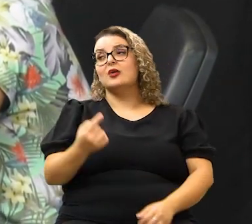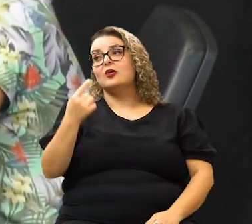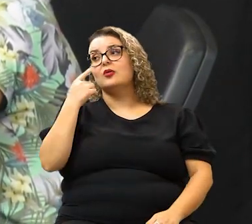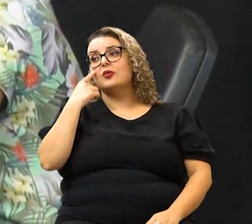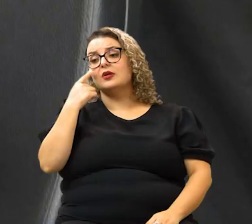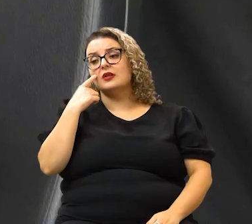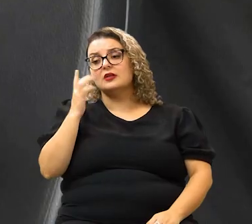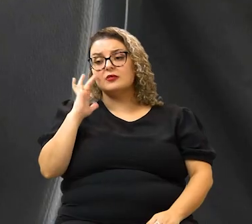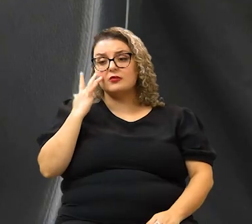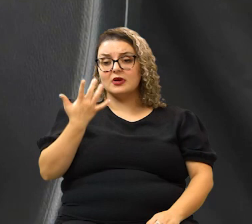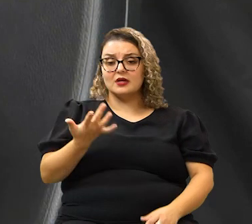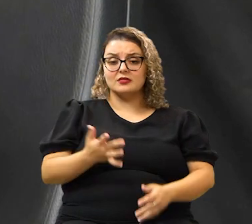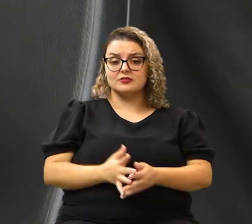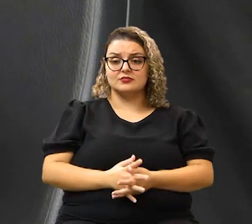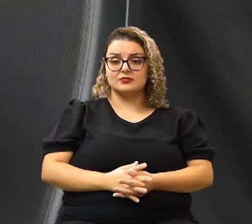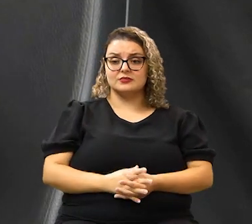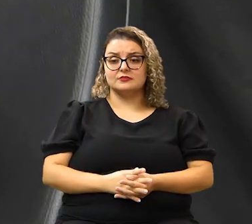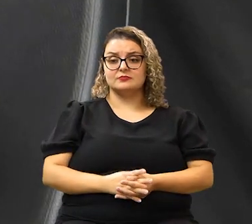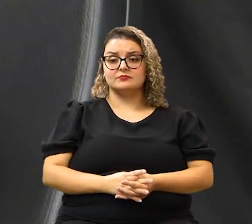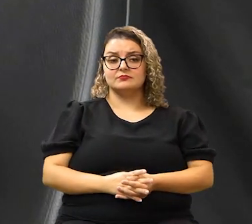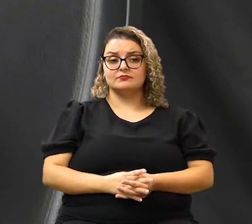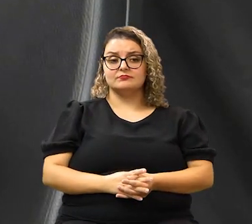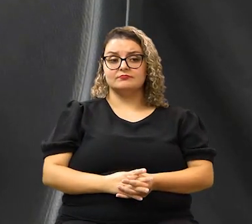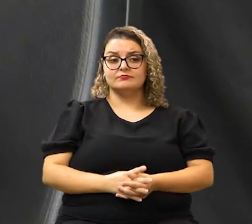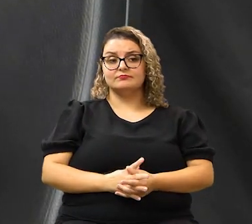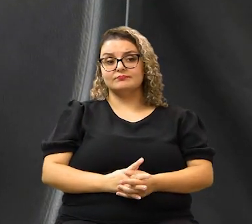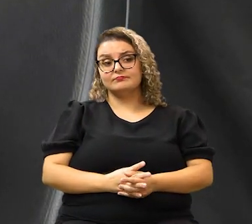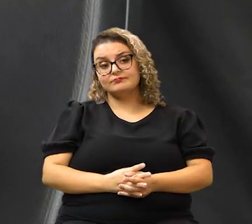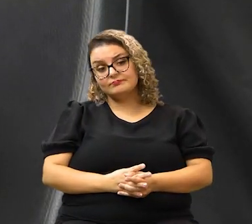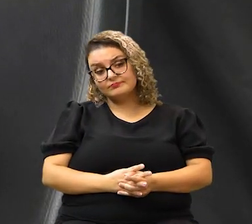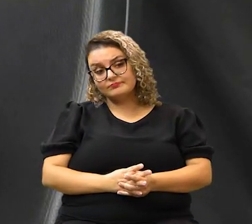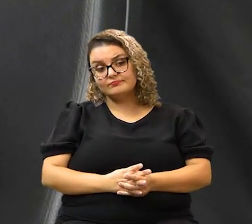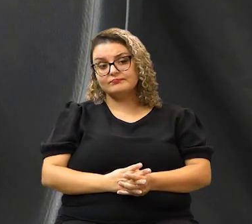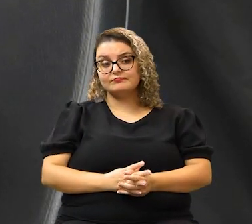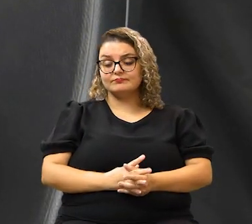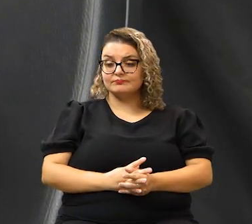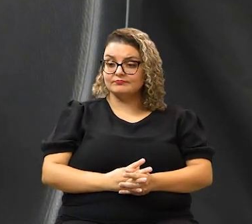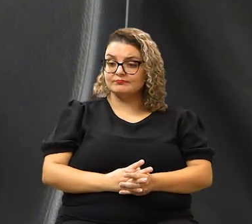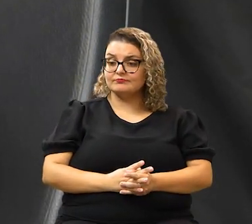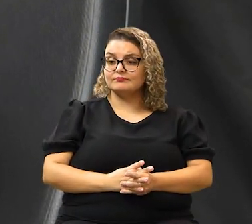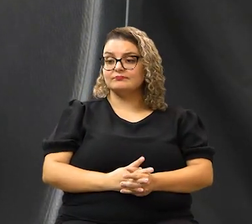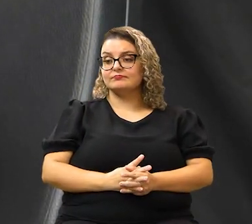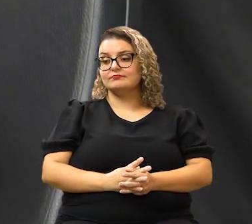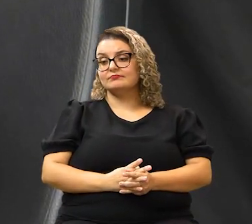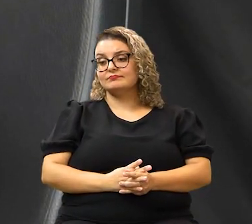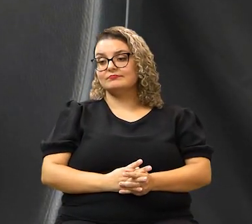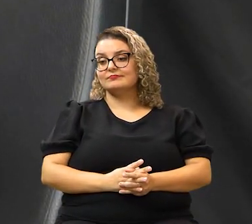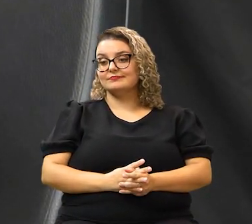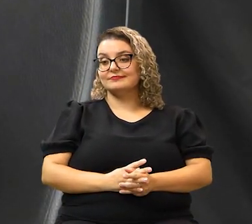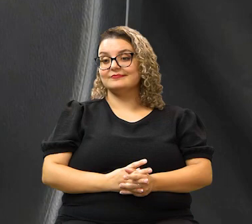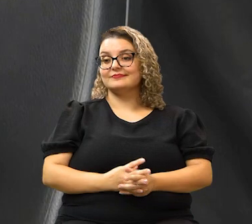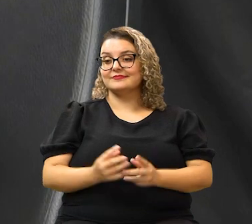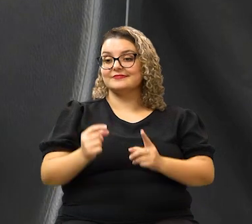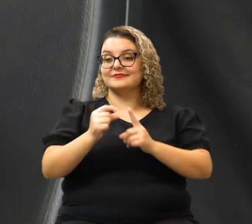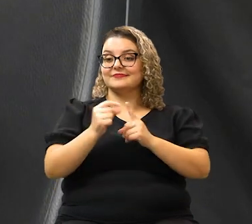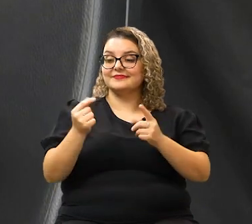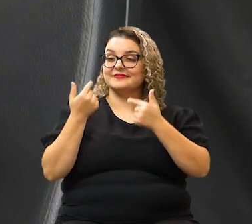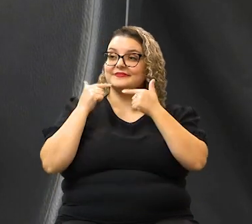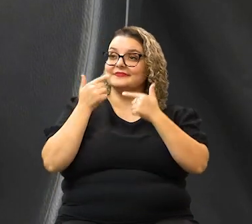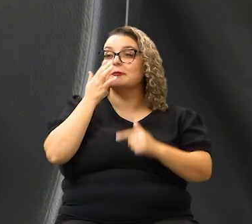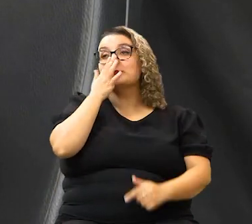uma frase. Bom, eu acho que é isso, assim, muitas vezes o caminho